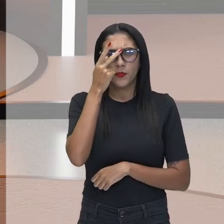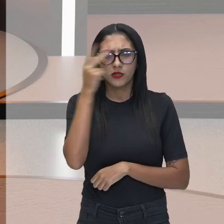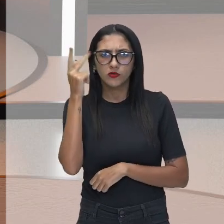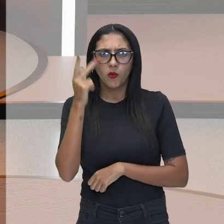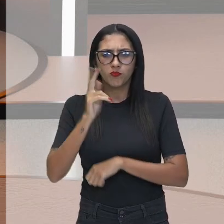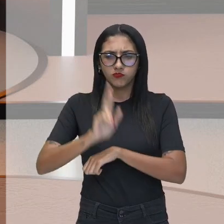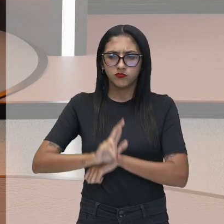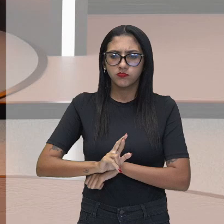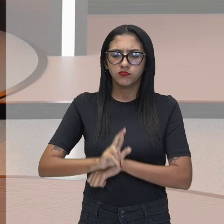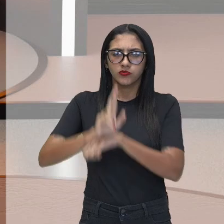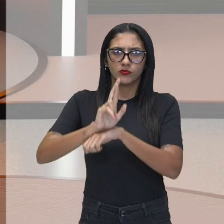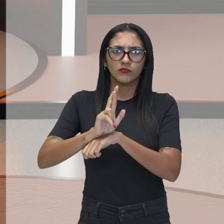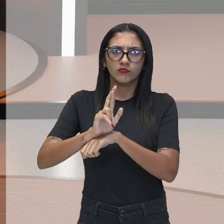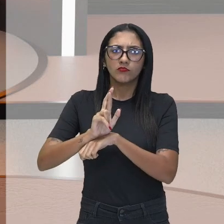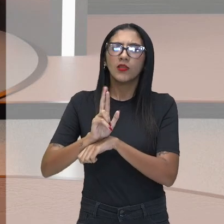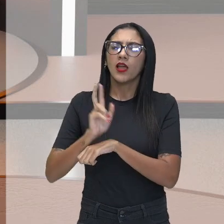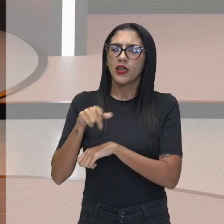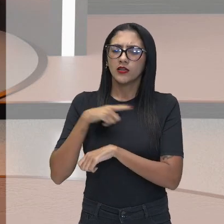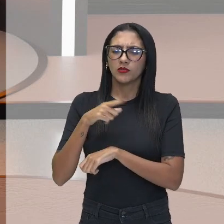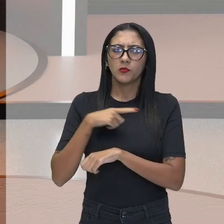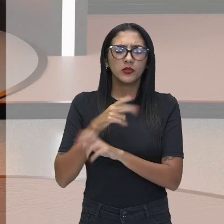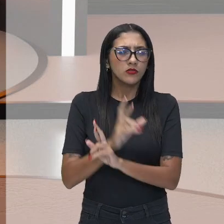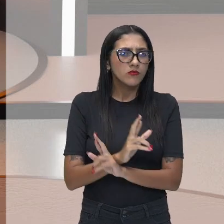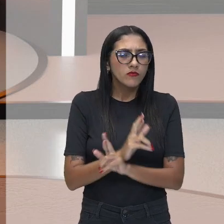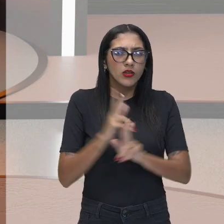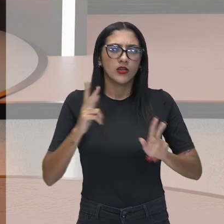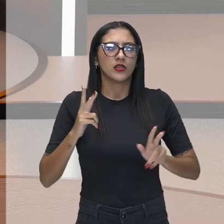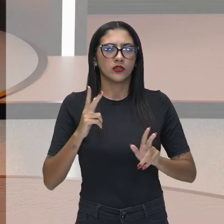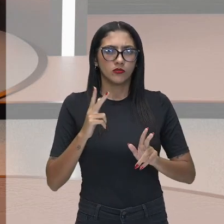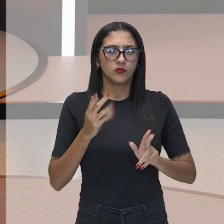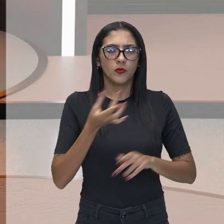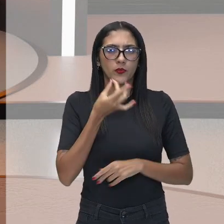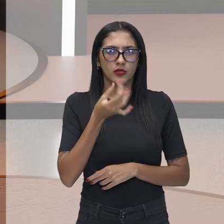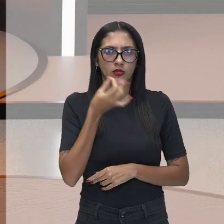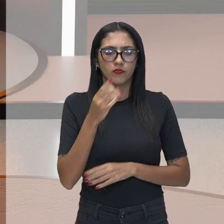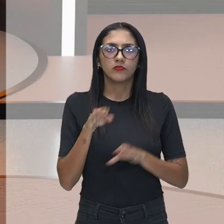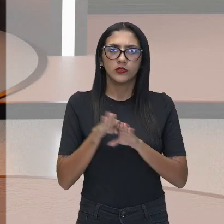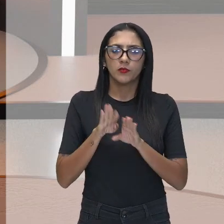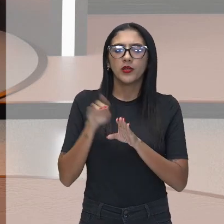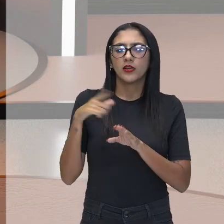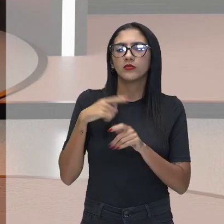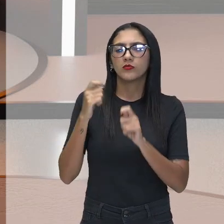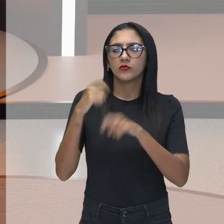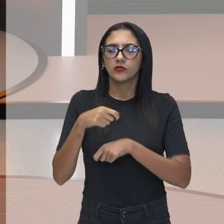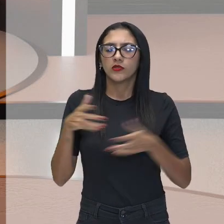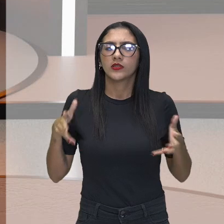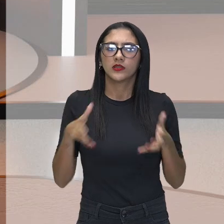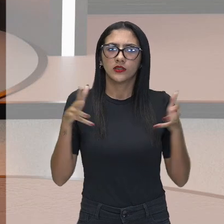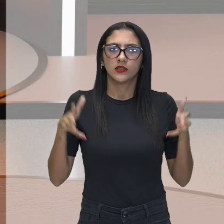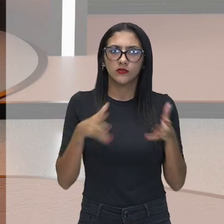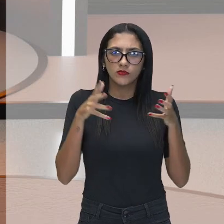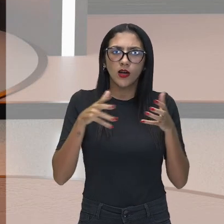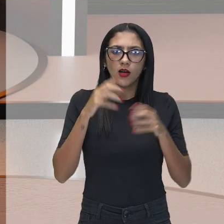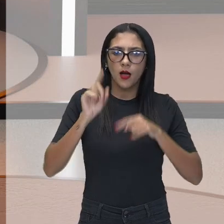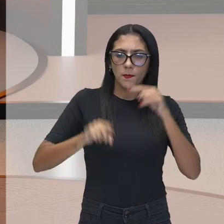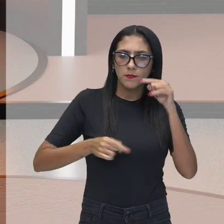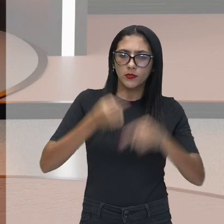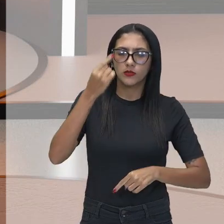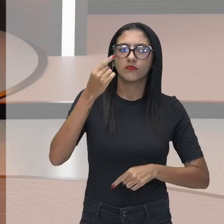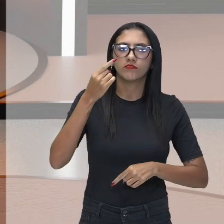se distanciasse dos interesses gerais e que promovesse o processo de modernização através de uma